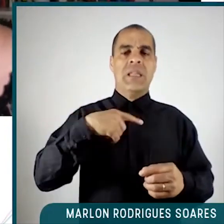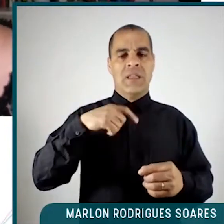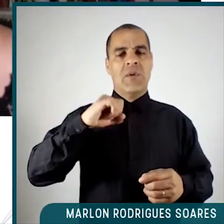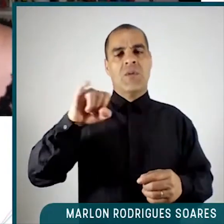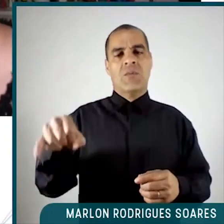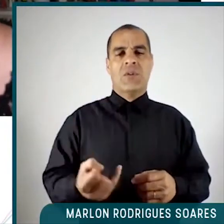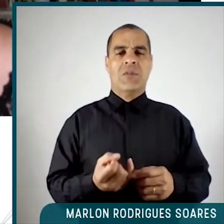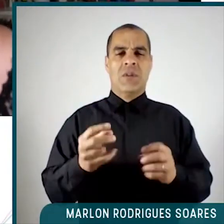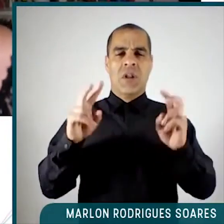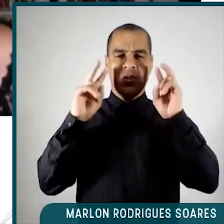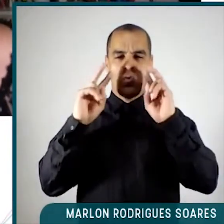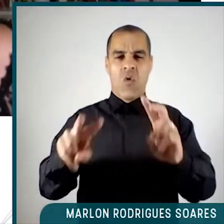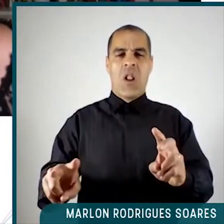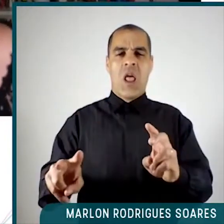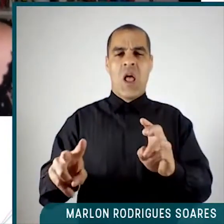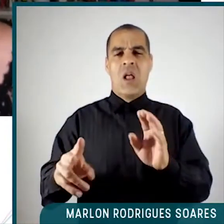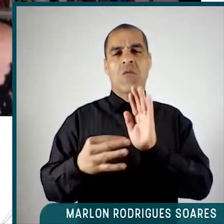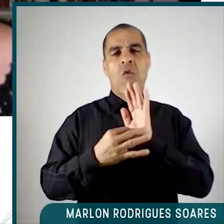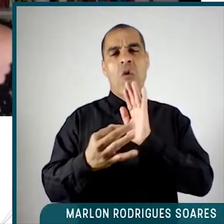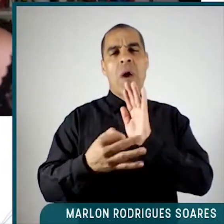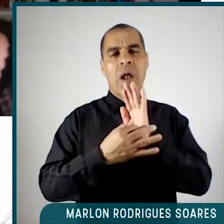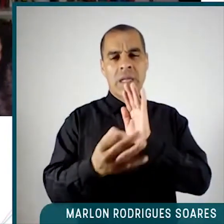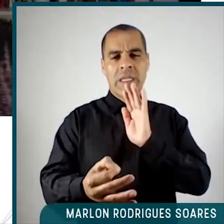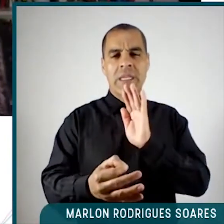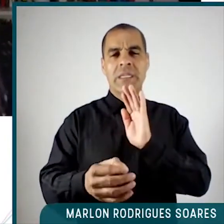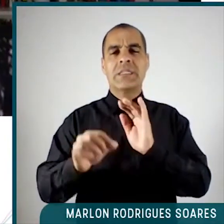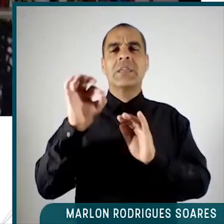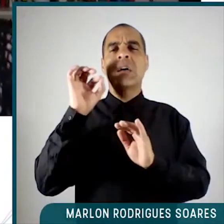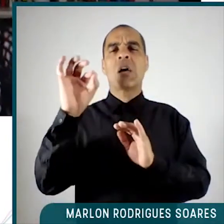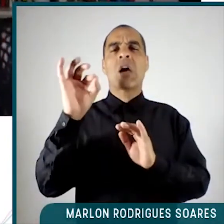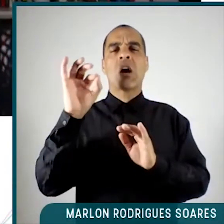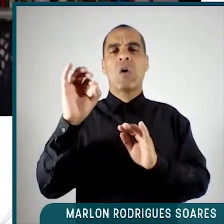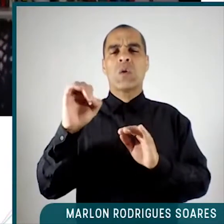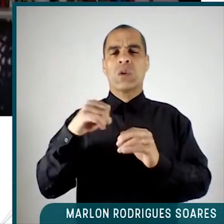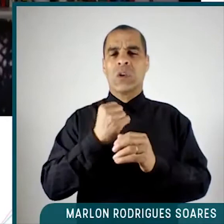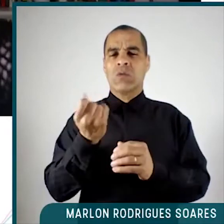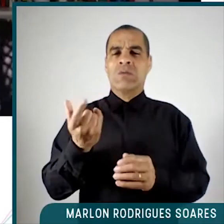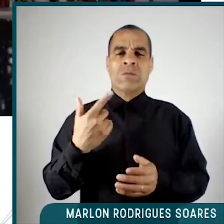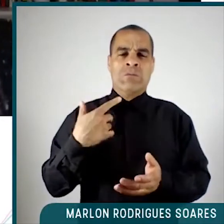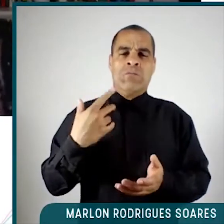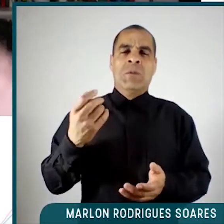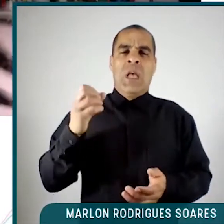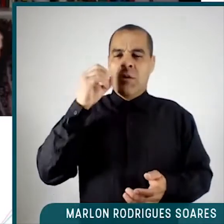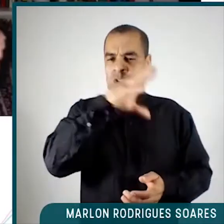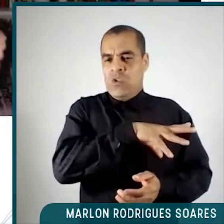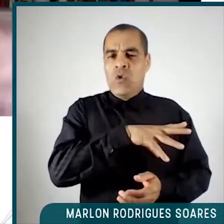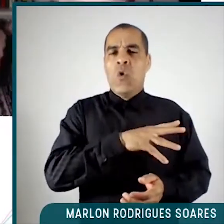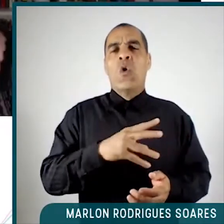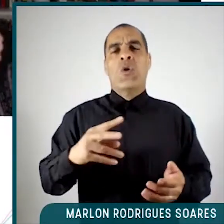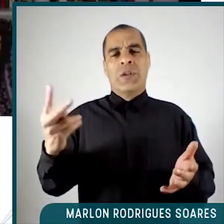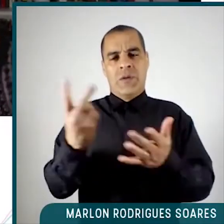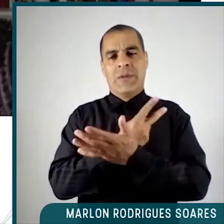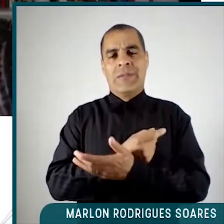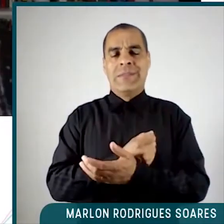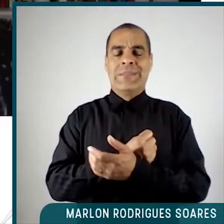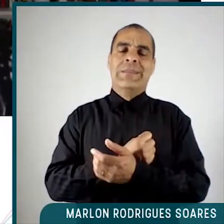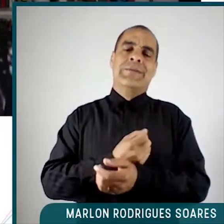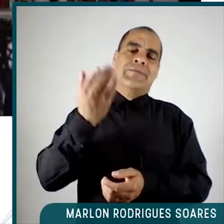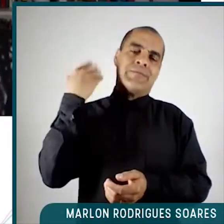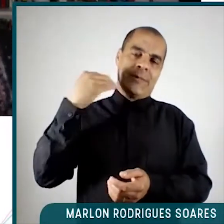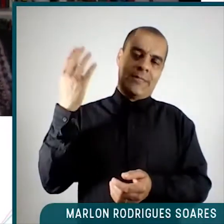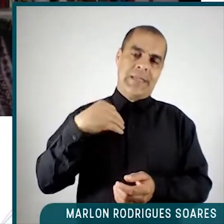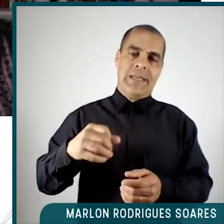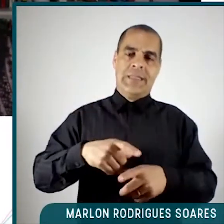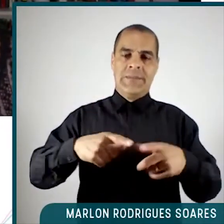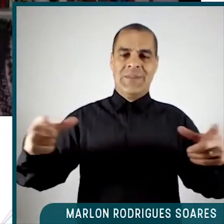olhar de uma forma crítica alguns exageros que foram cometidos no passado, né? Expansões que foram feitas